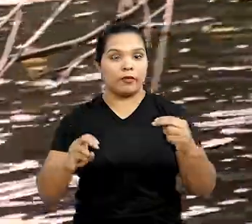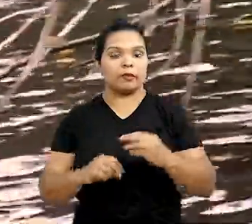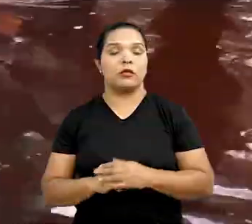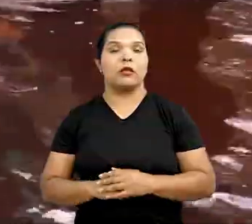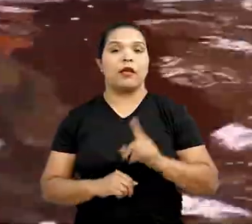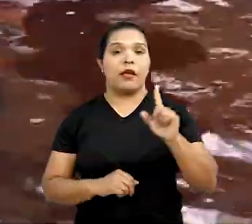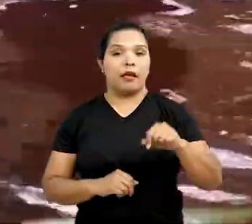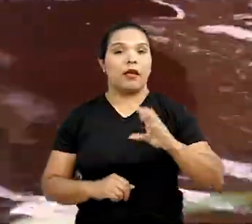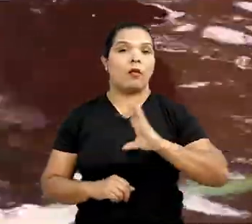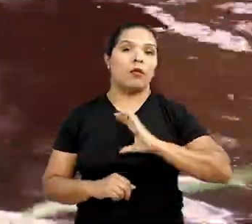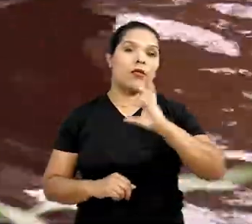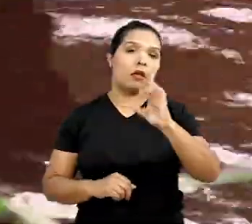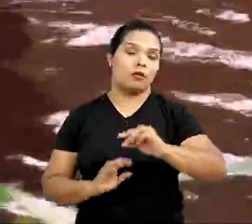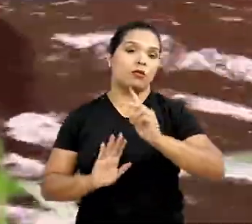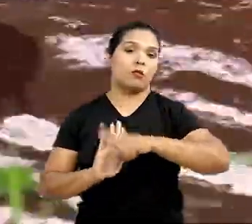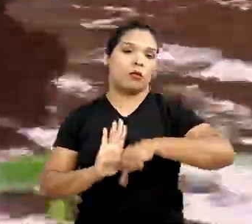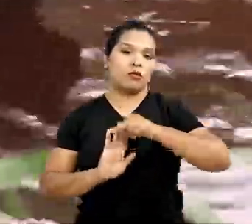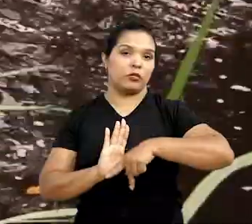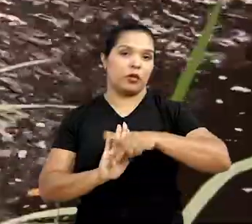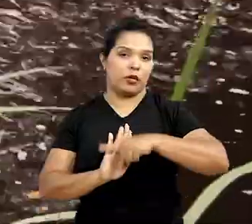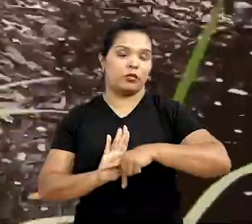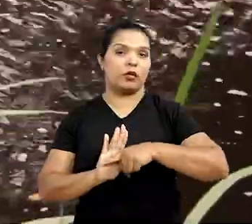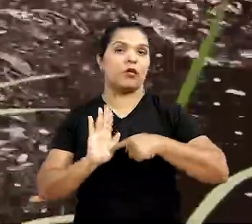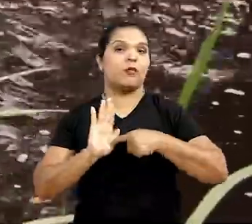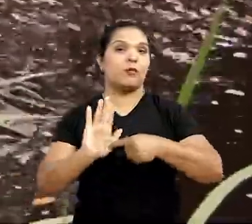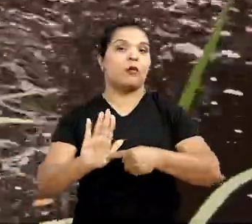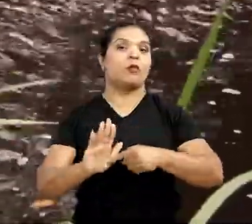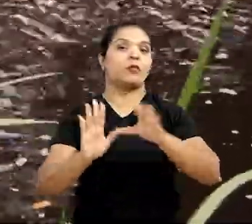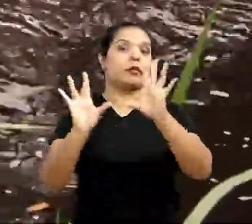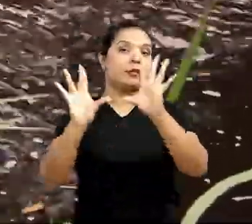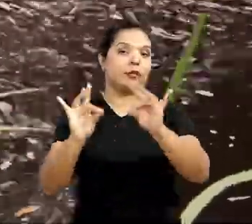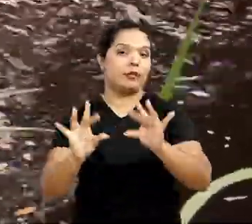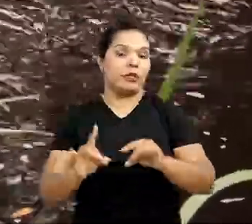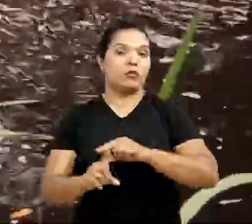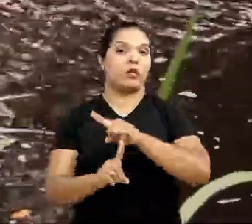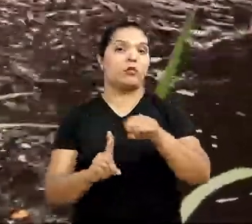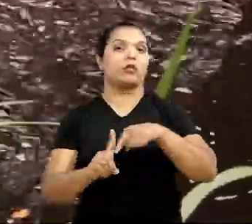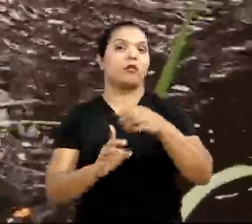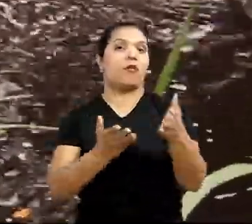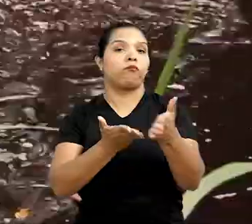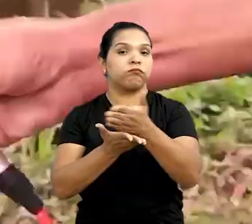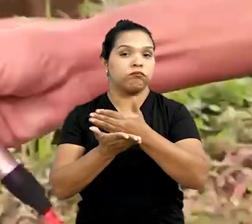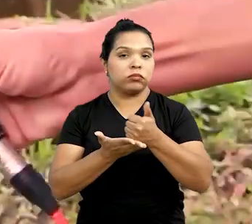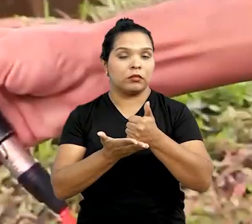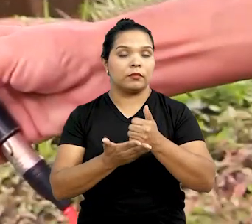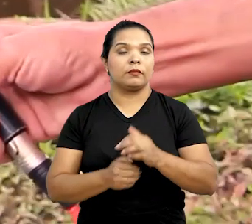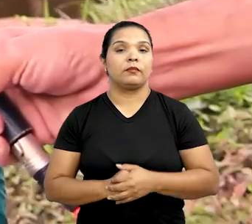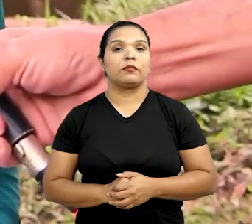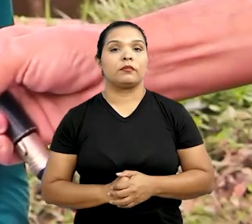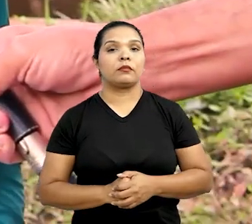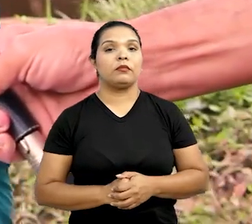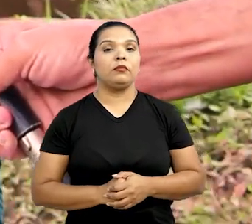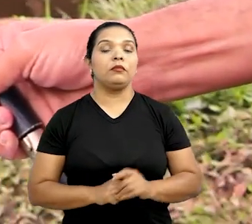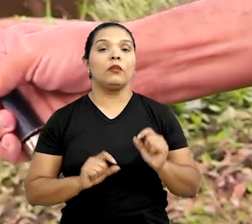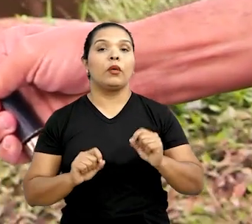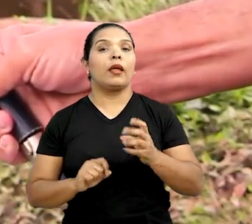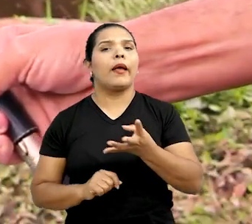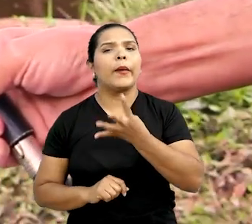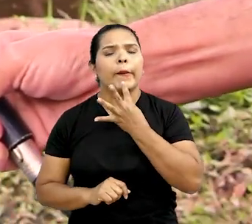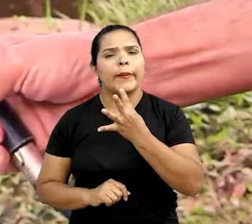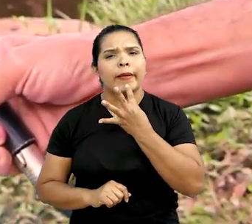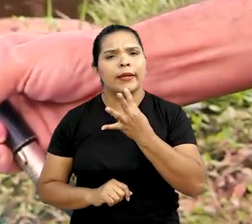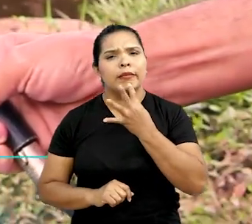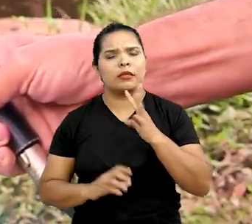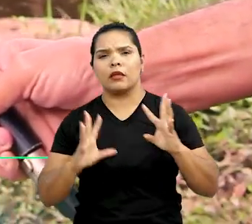UFES, é um dos coordenadores do projeto. Ele traz detalhes sobre os objetivos do levantamento. A intenção, inicialmente, é